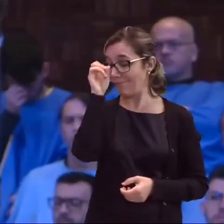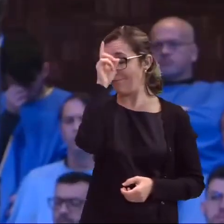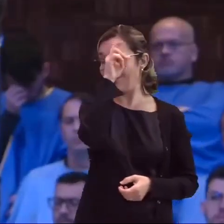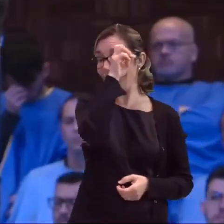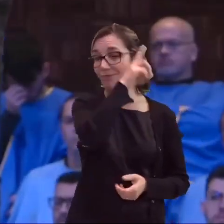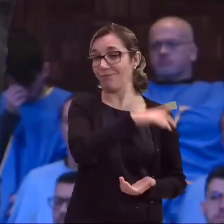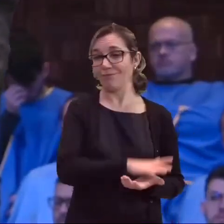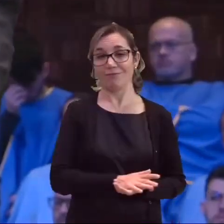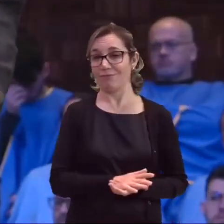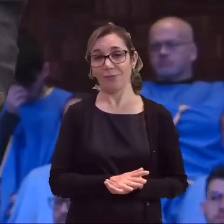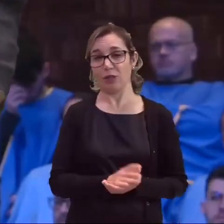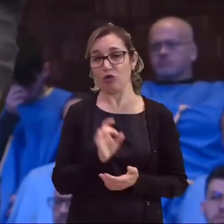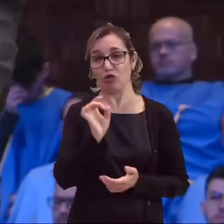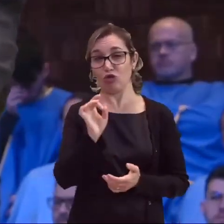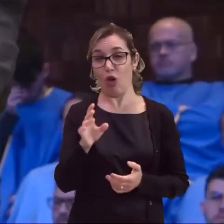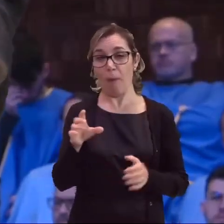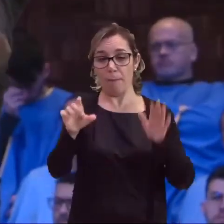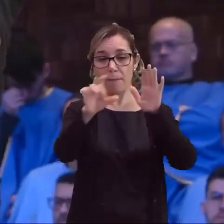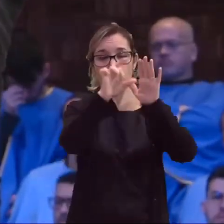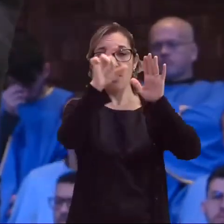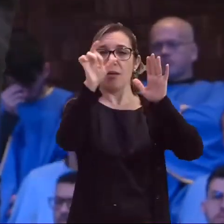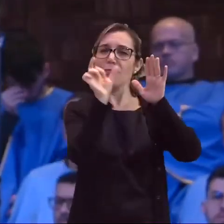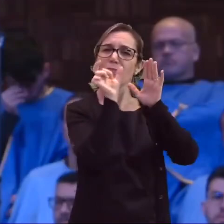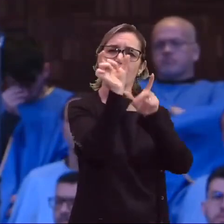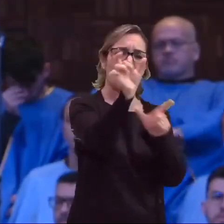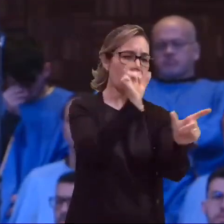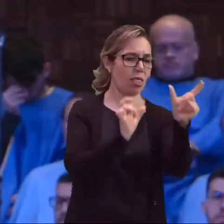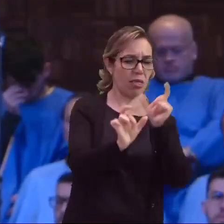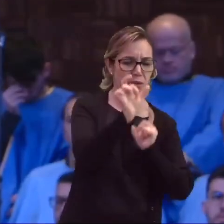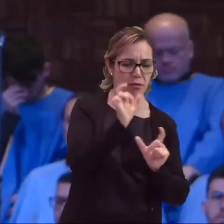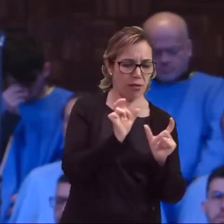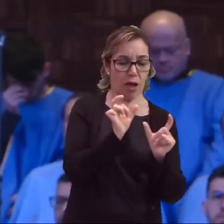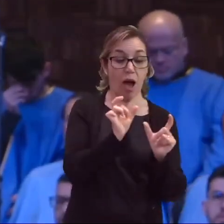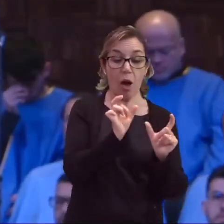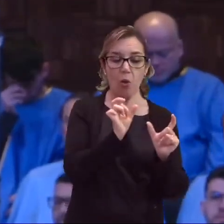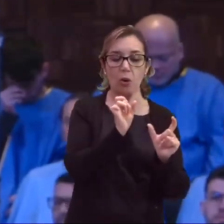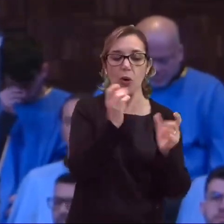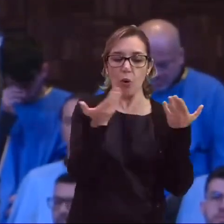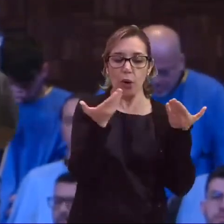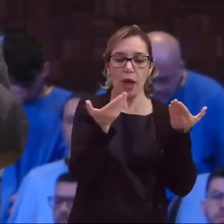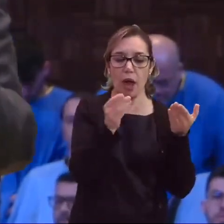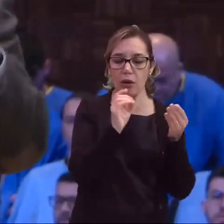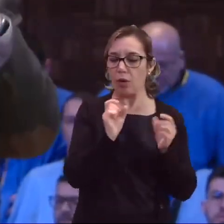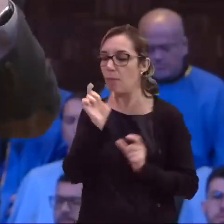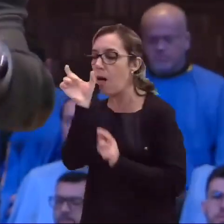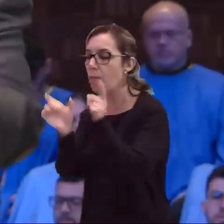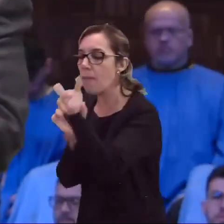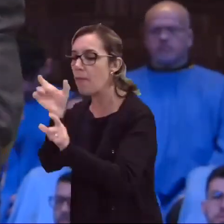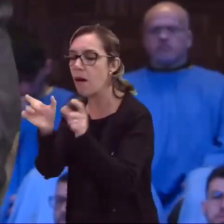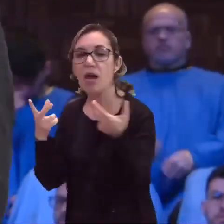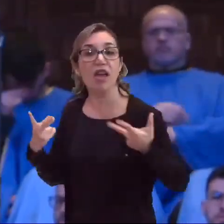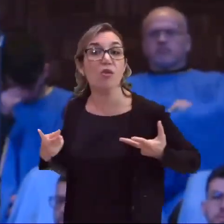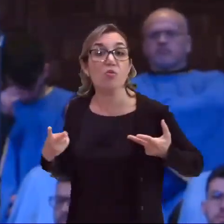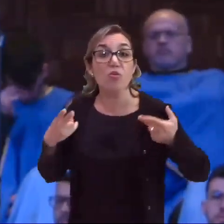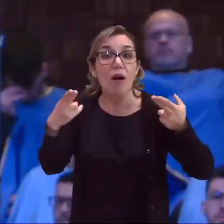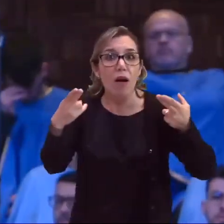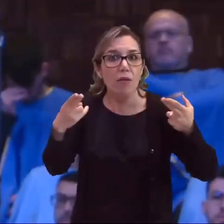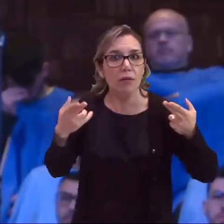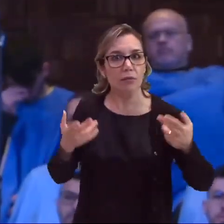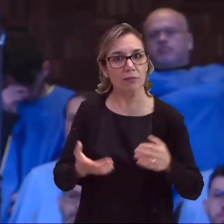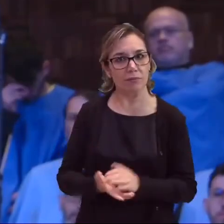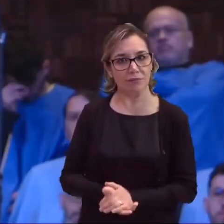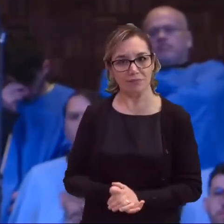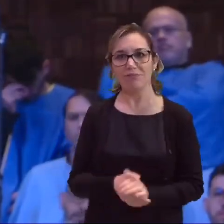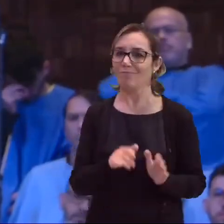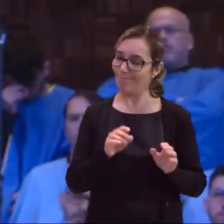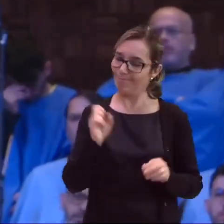fui dormir na casa dela um dia e Fiquei atrás do balcão vendo ela trabalhar e chegou lá um negociante para vender os produtos para